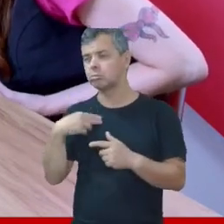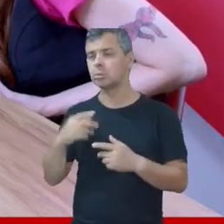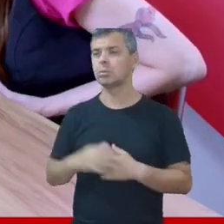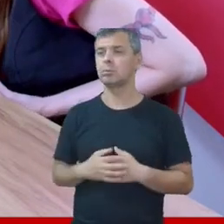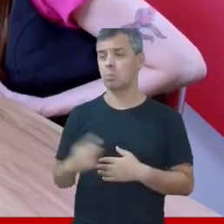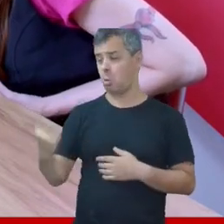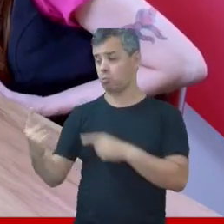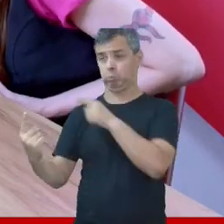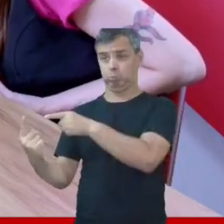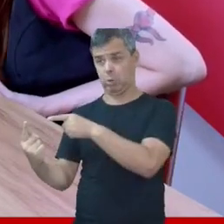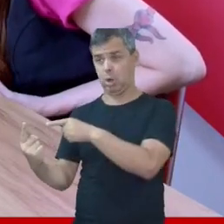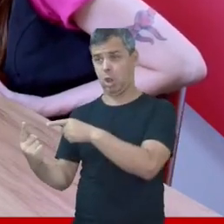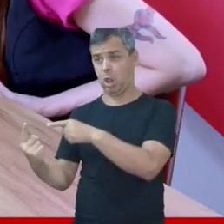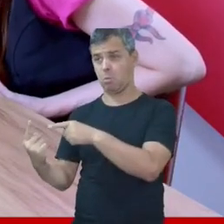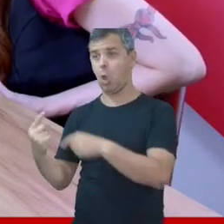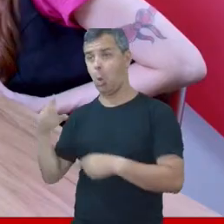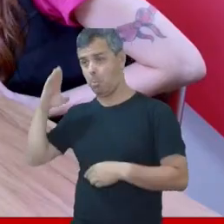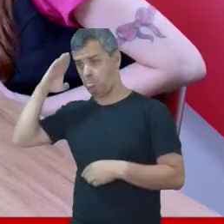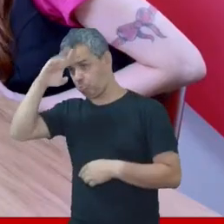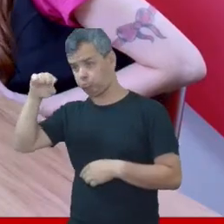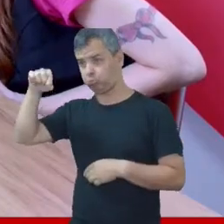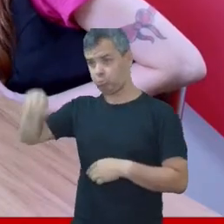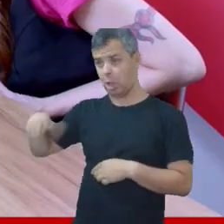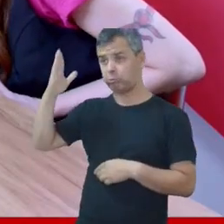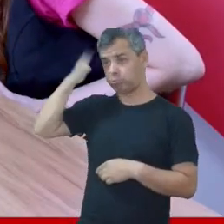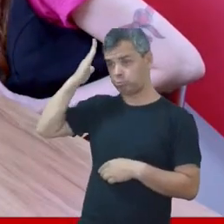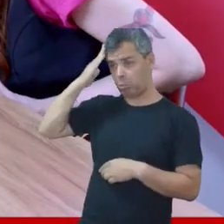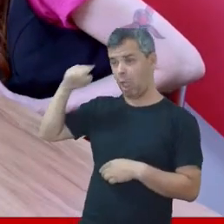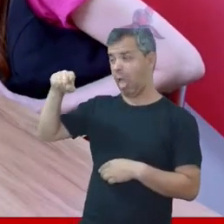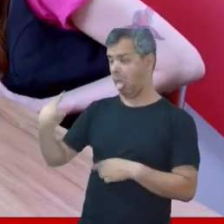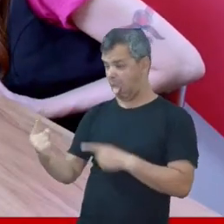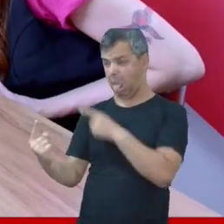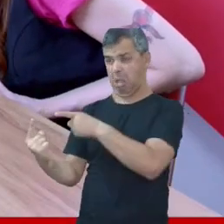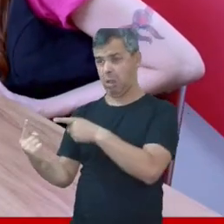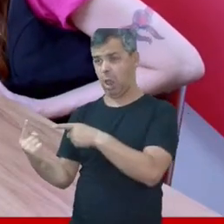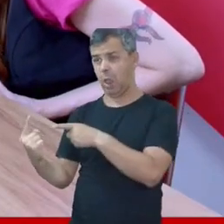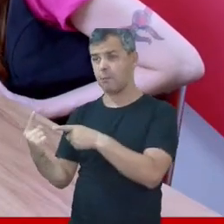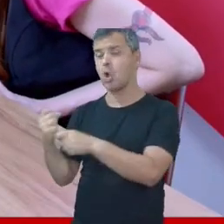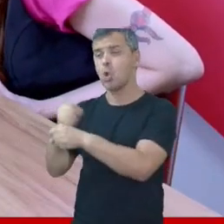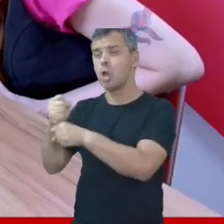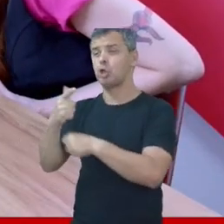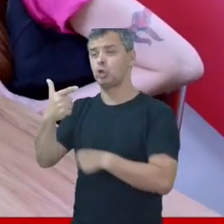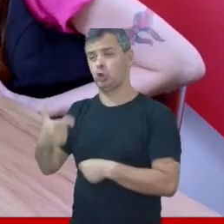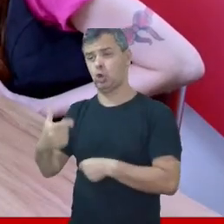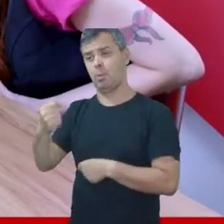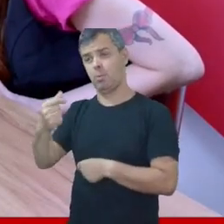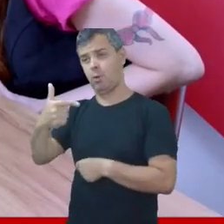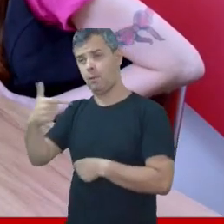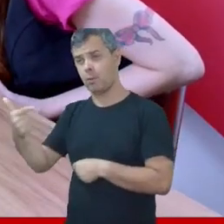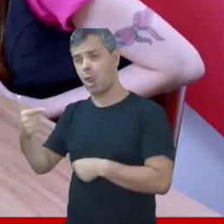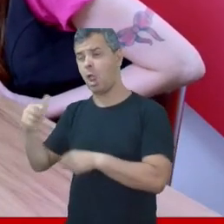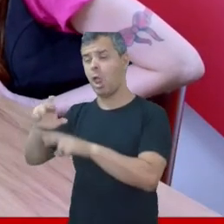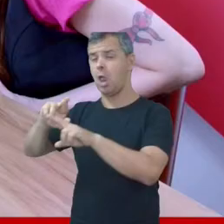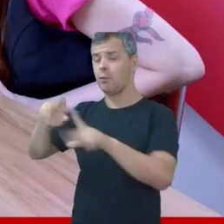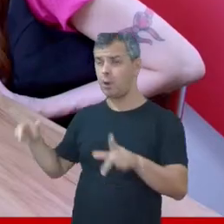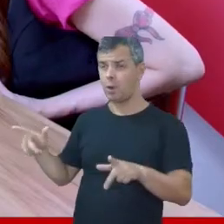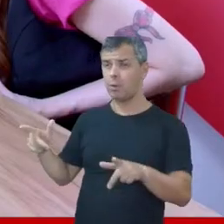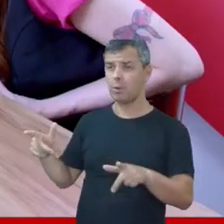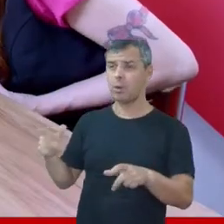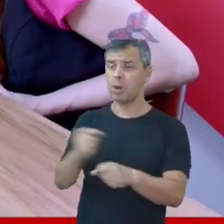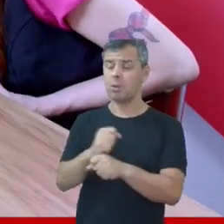forma. Bolsonarismo. A gente sabe que 2022, a diferença de 2022